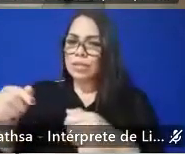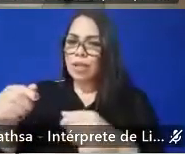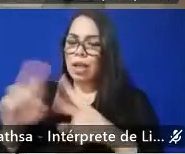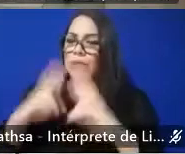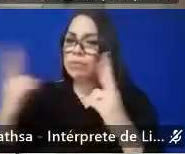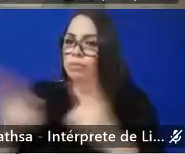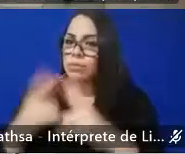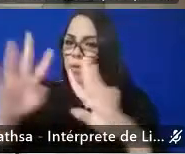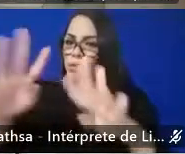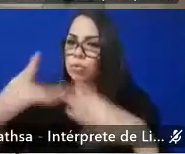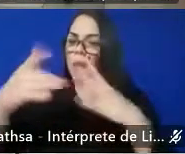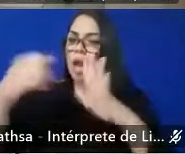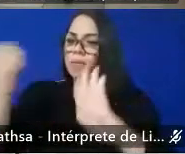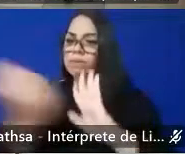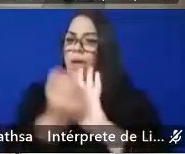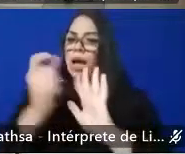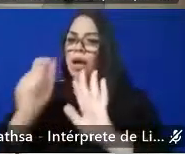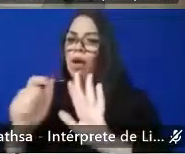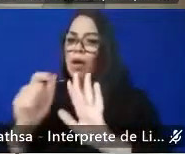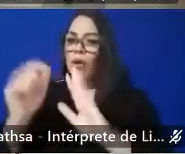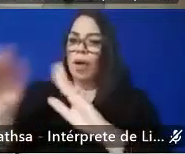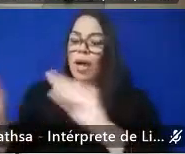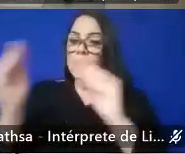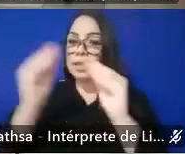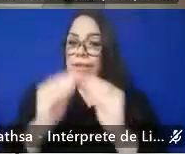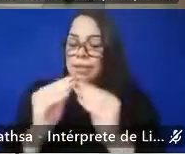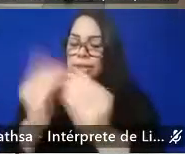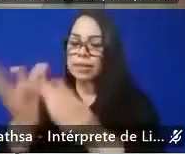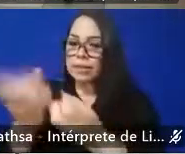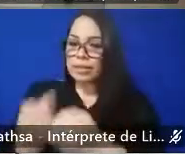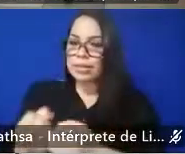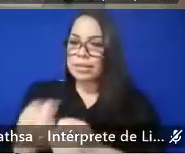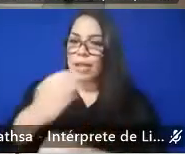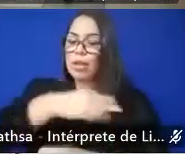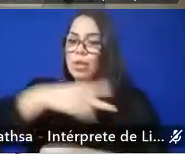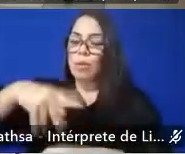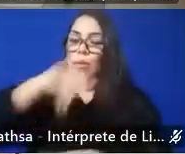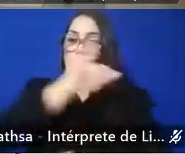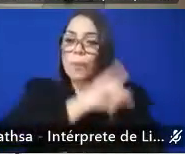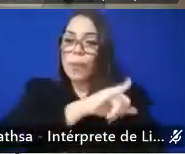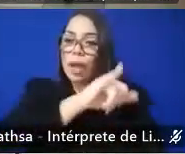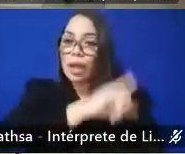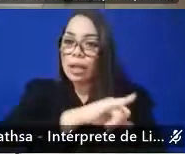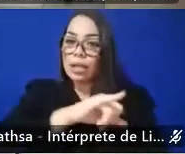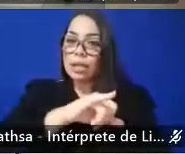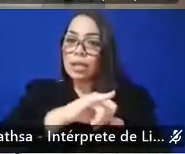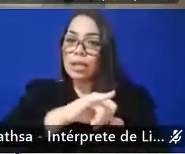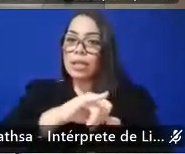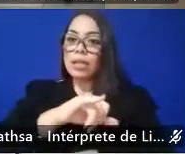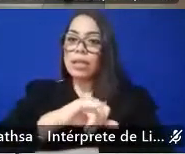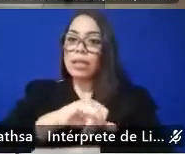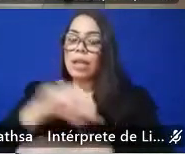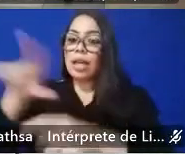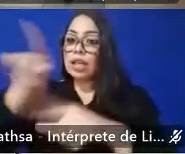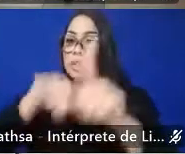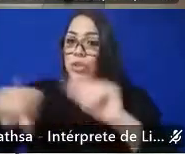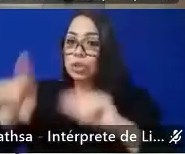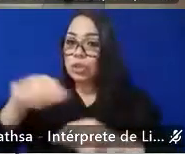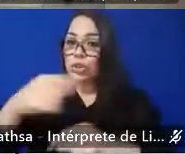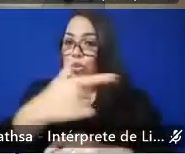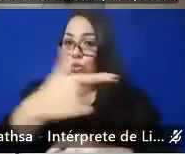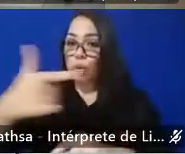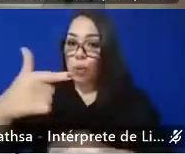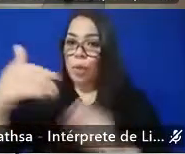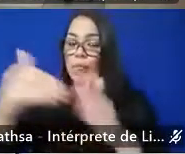do excelentíssimo corregedor-geral do Ministério Público do Estado do Rio de Janeiro eleito para o biênio 2022/2023